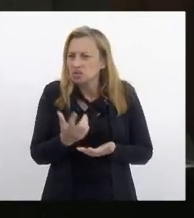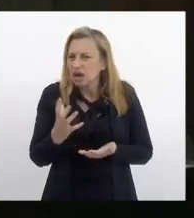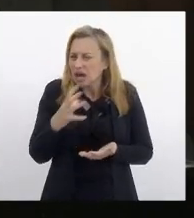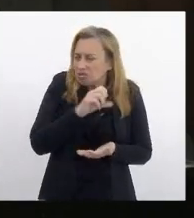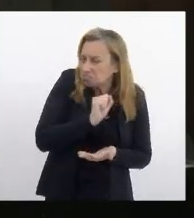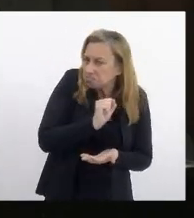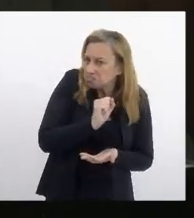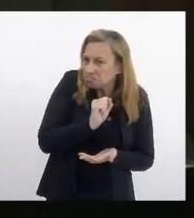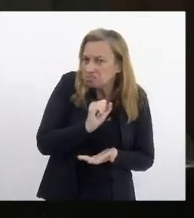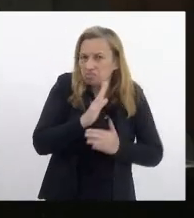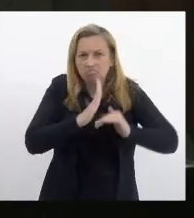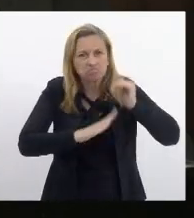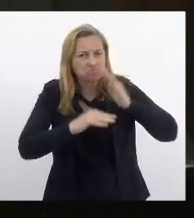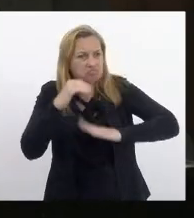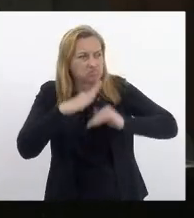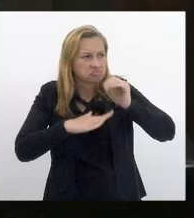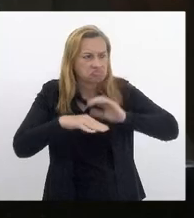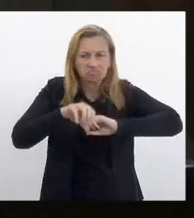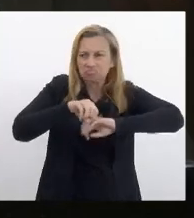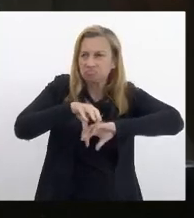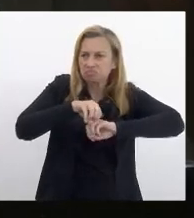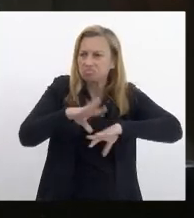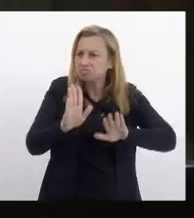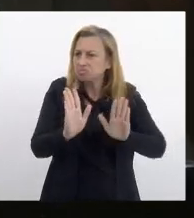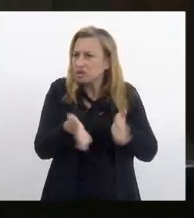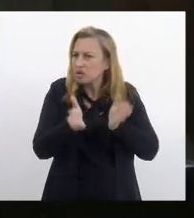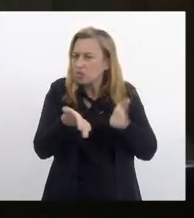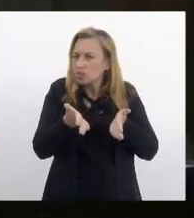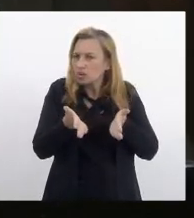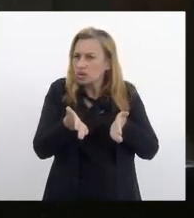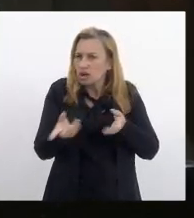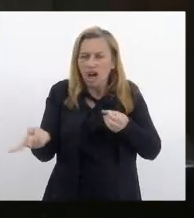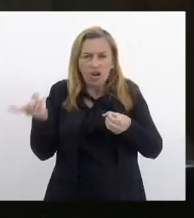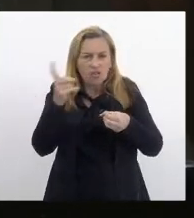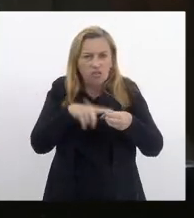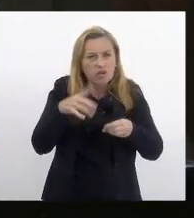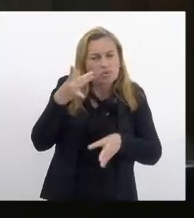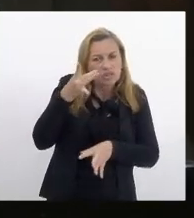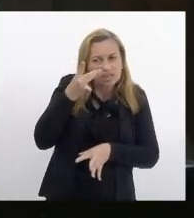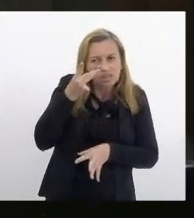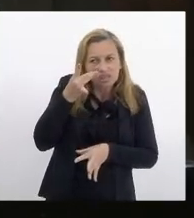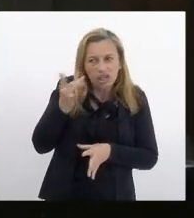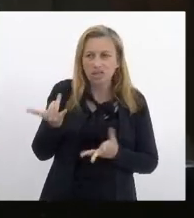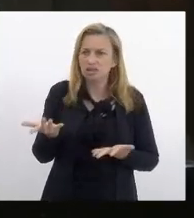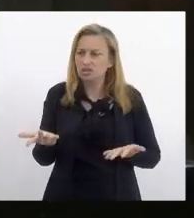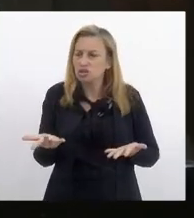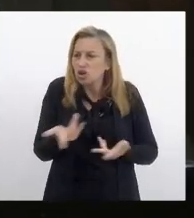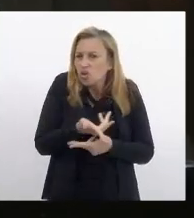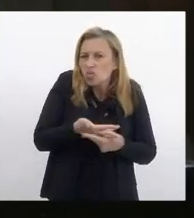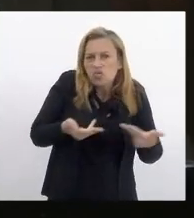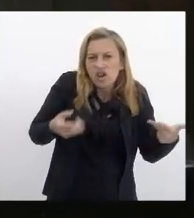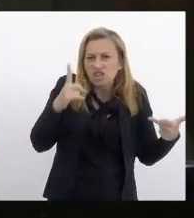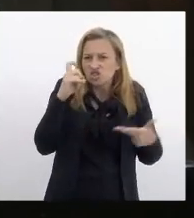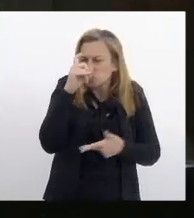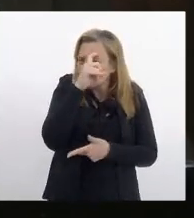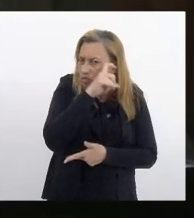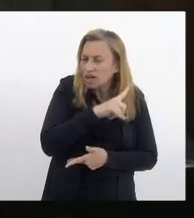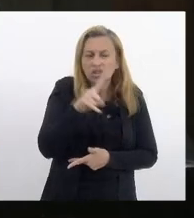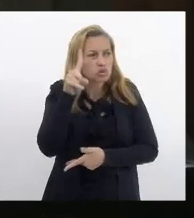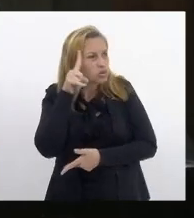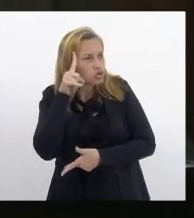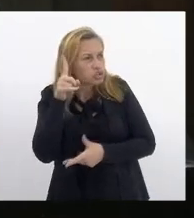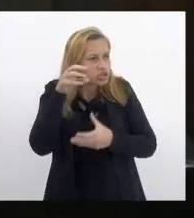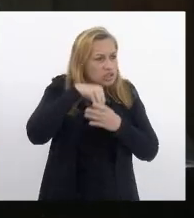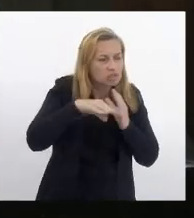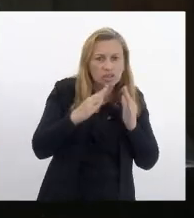outra. Os profissionais da educação enfrentando agora a volta presencial maciça, com muitas dificuldades cotidianas nas